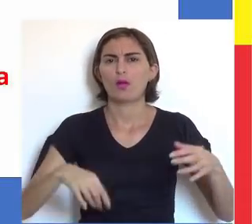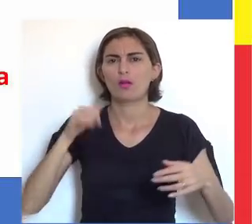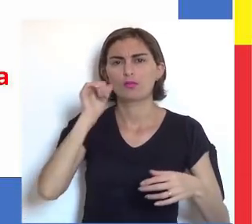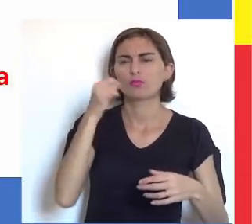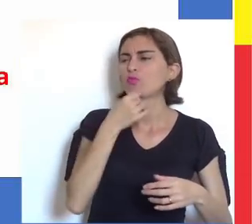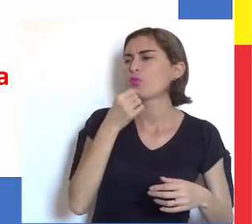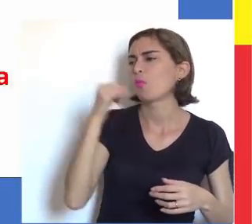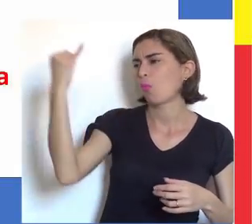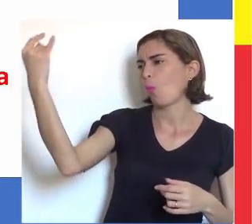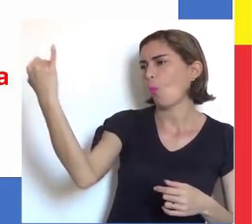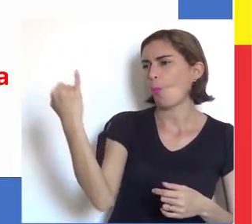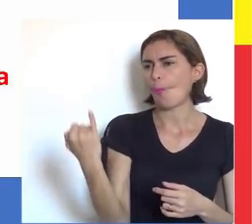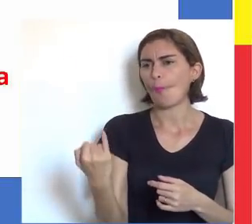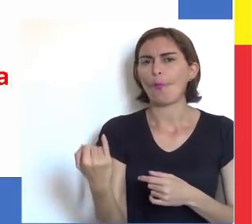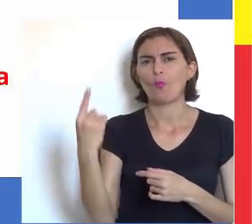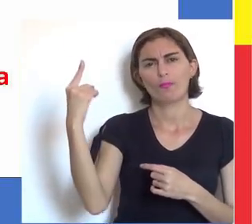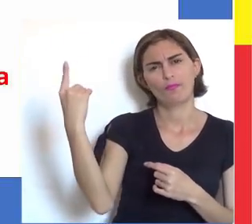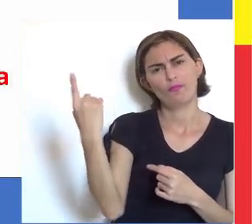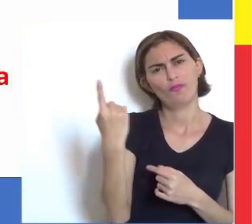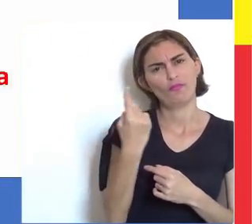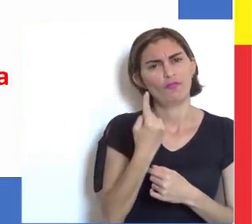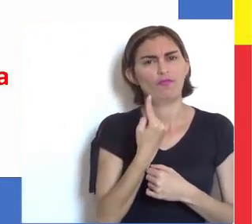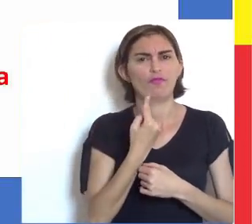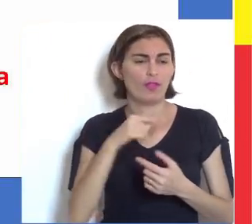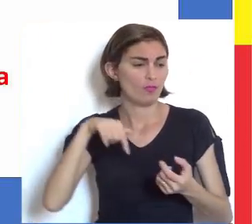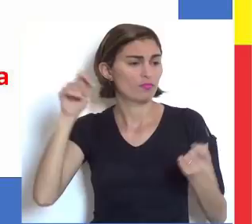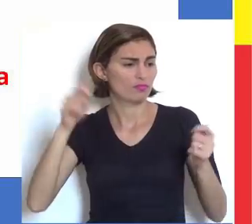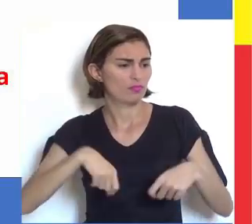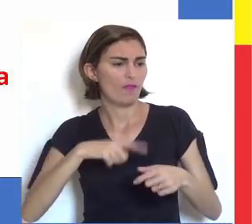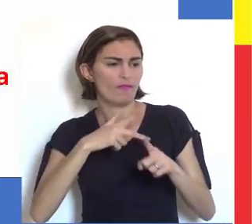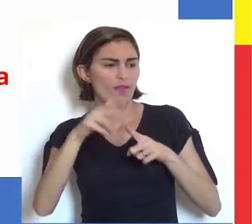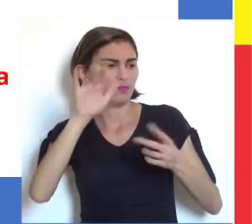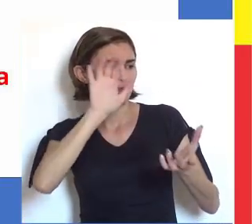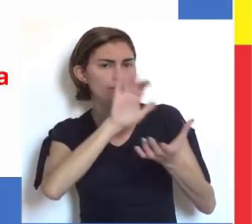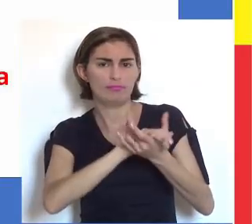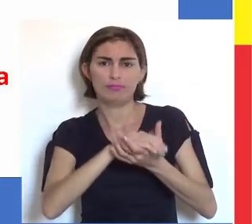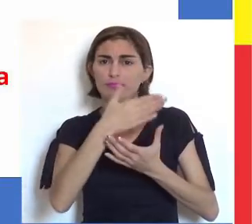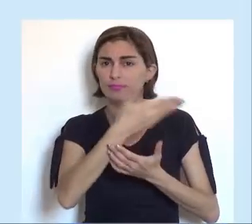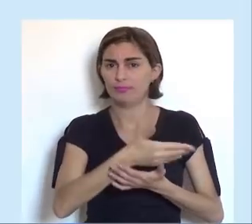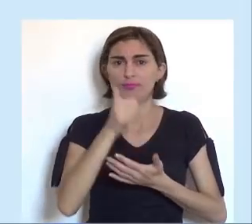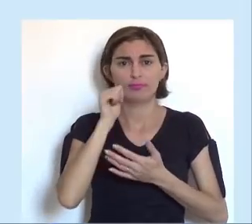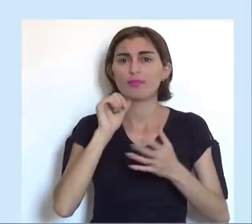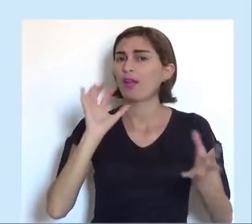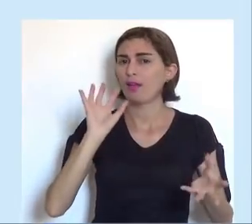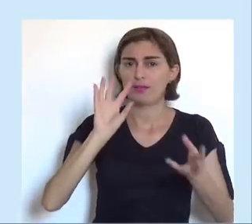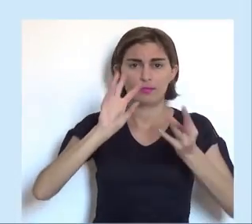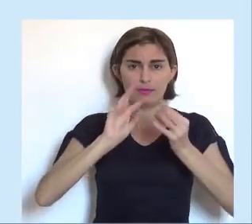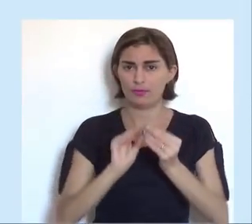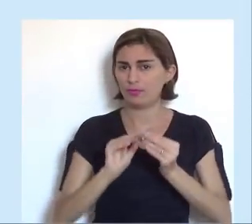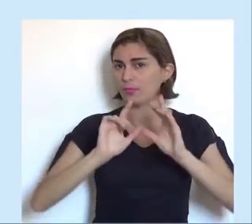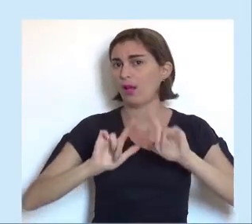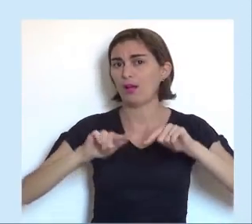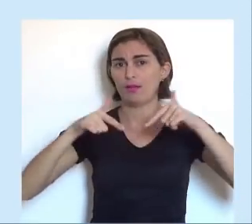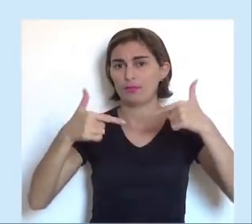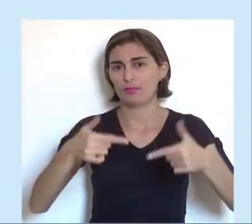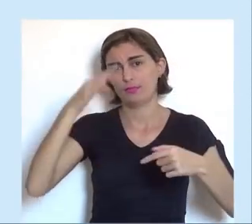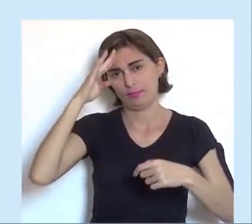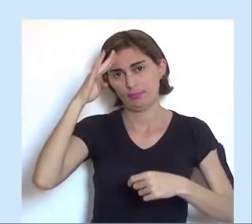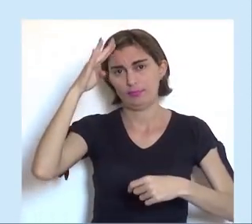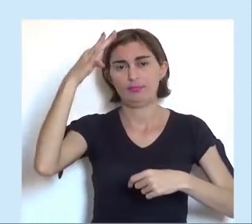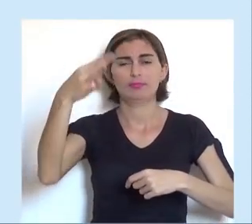E o Magrilin vence, é uma surpresa, e acaba se casando com a princesa. Esse é o grande resumo, são as